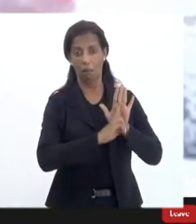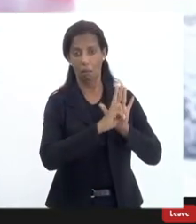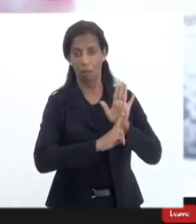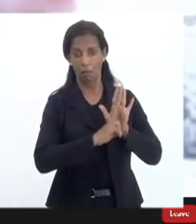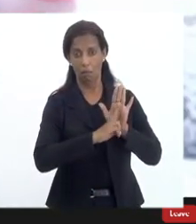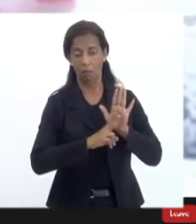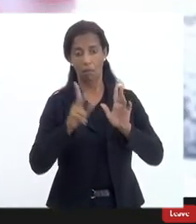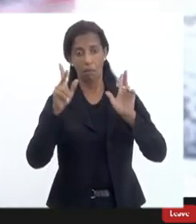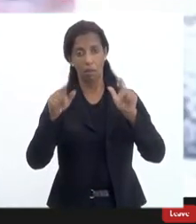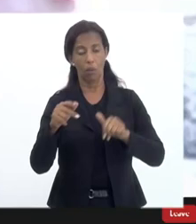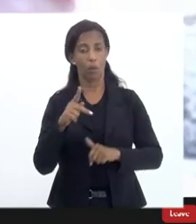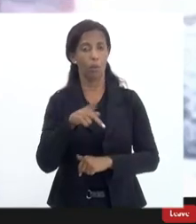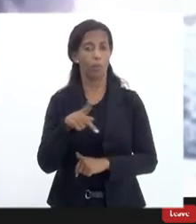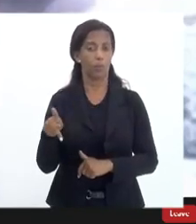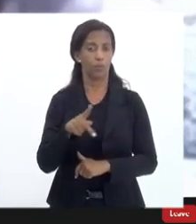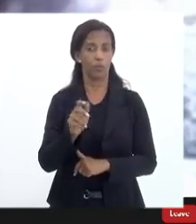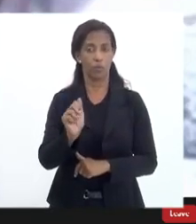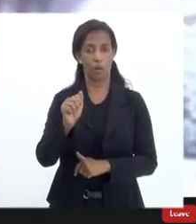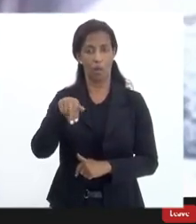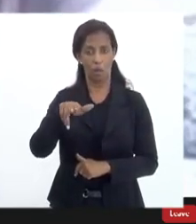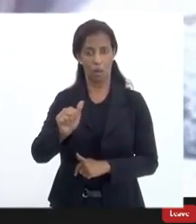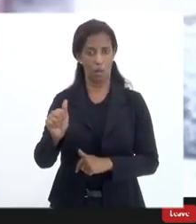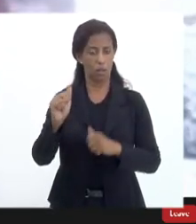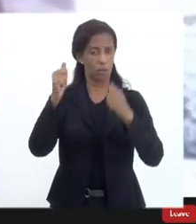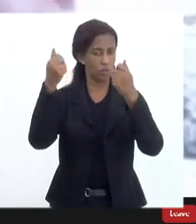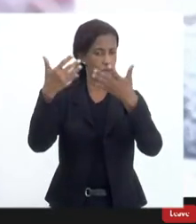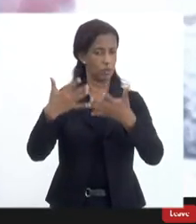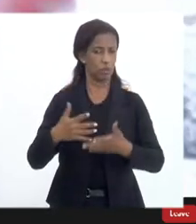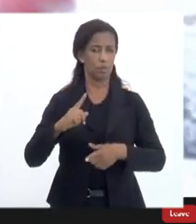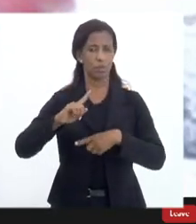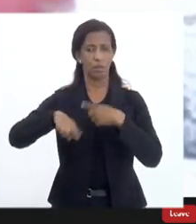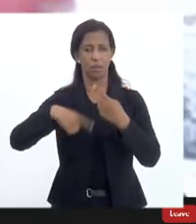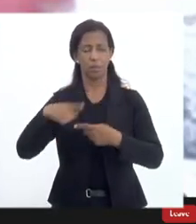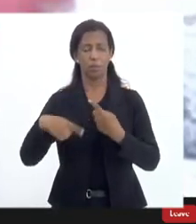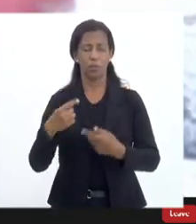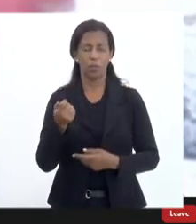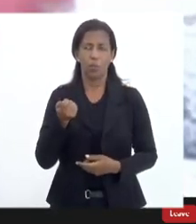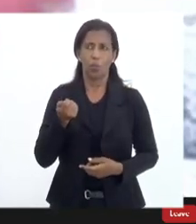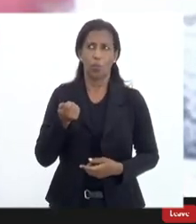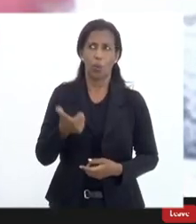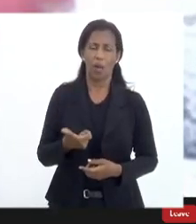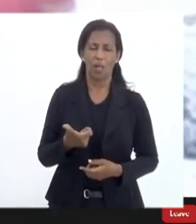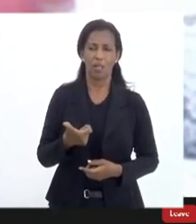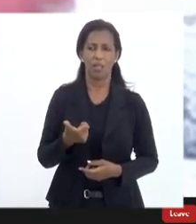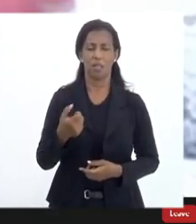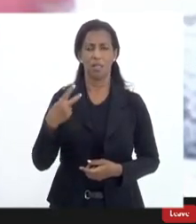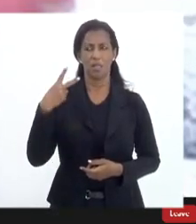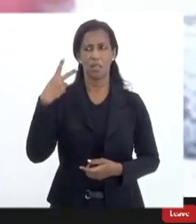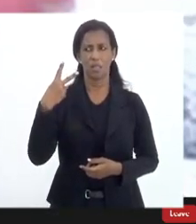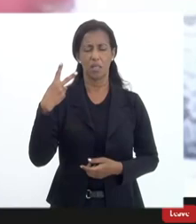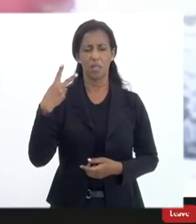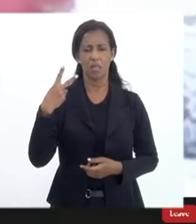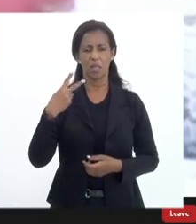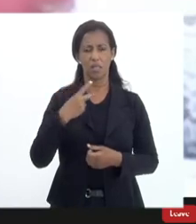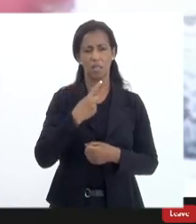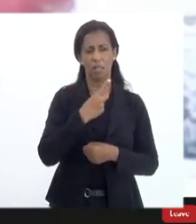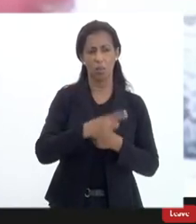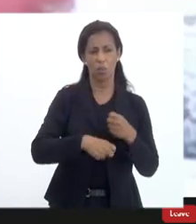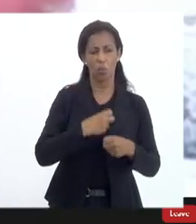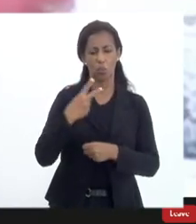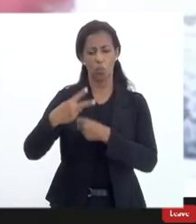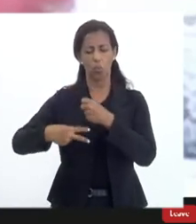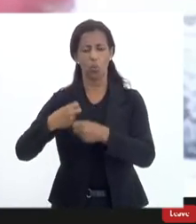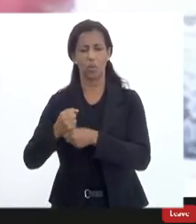diz a professora Ana, depois de quase... já estamos no segundo ano da pandemia, nós